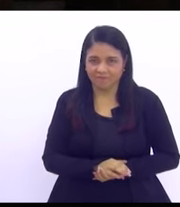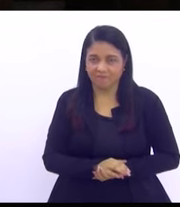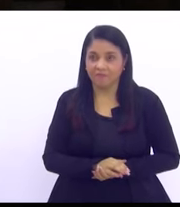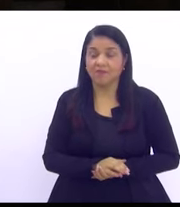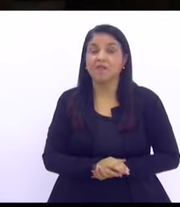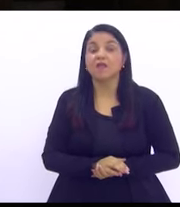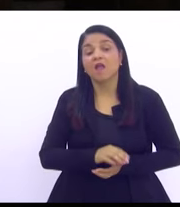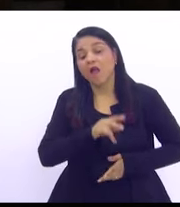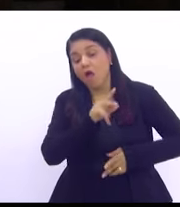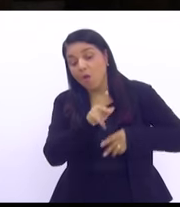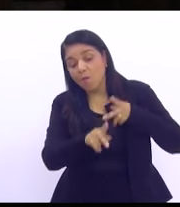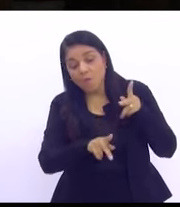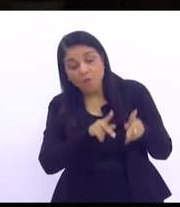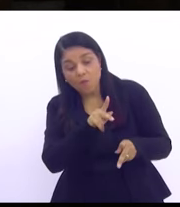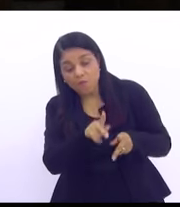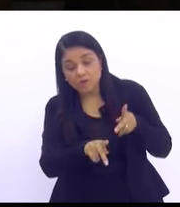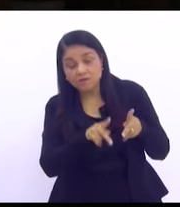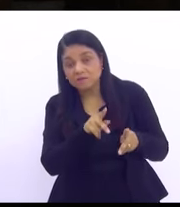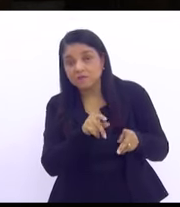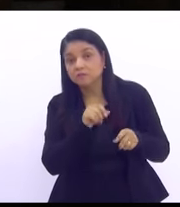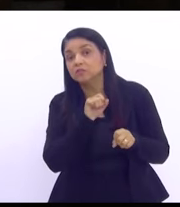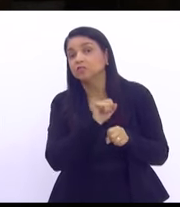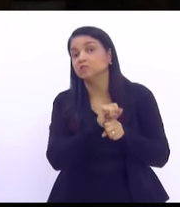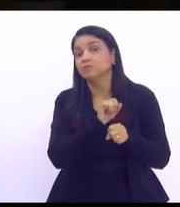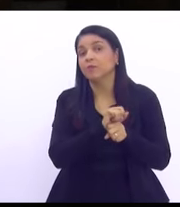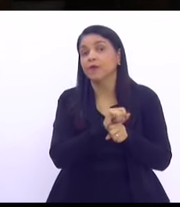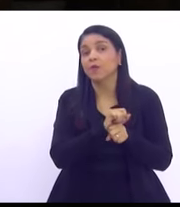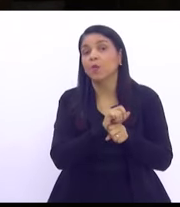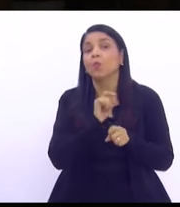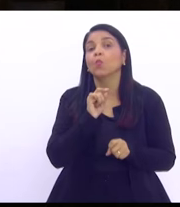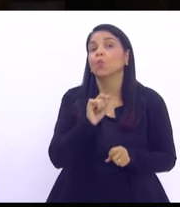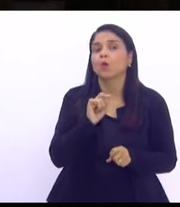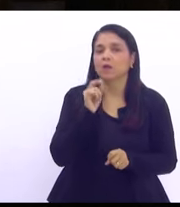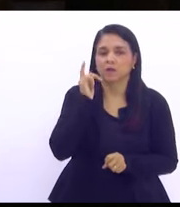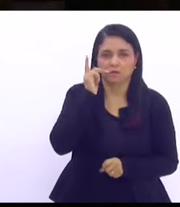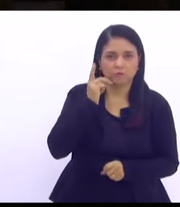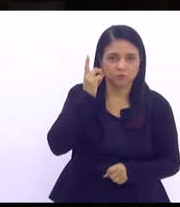a população, e o que a população espera desse parlamento?